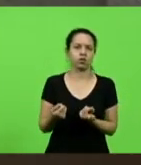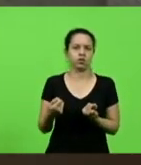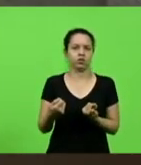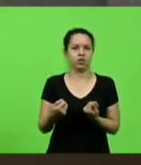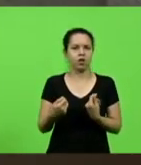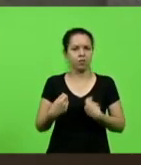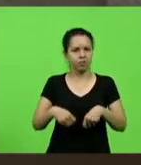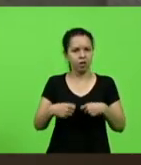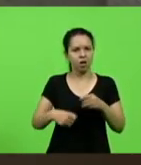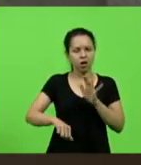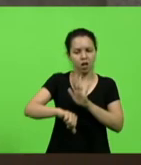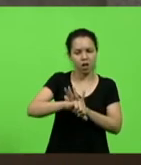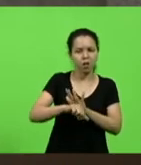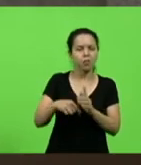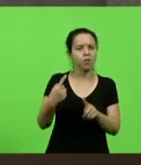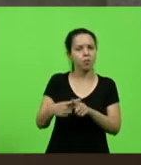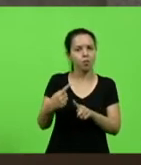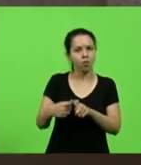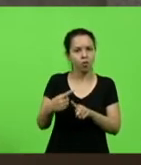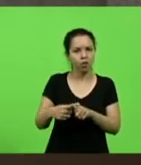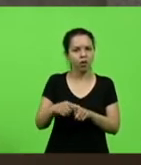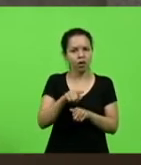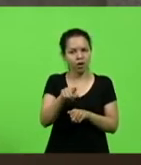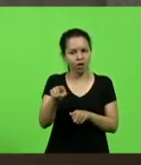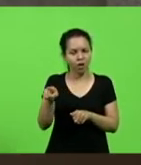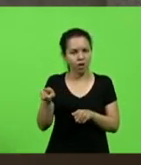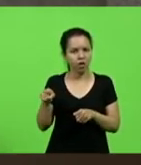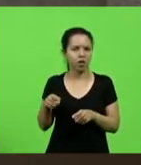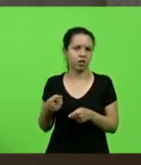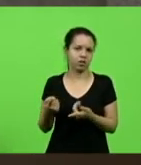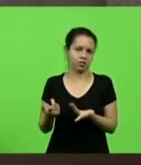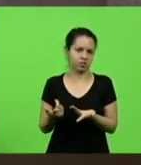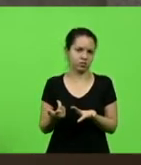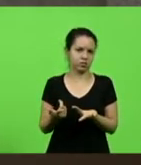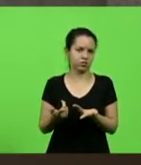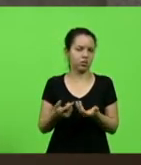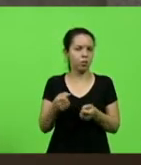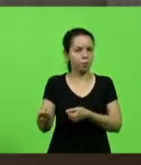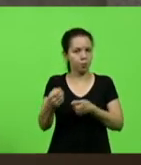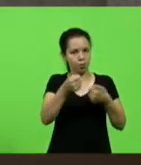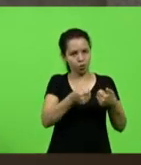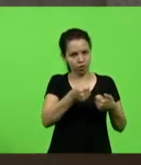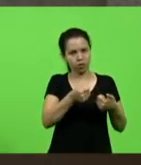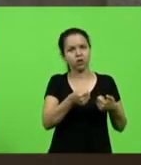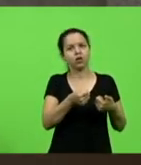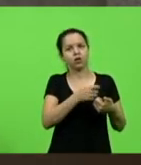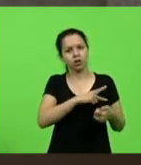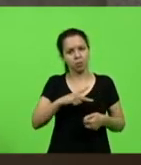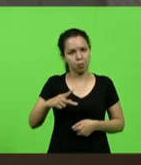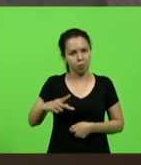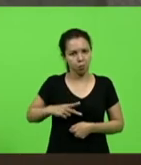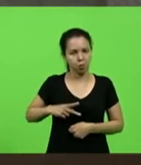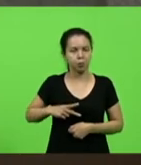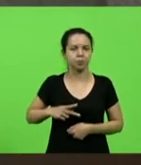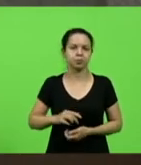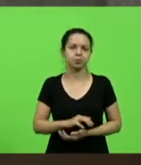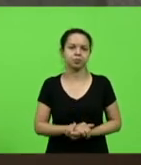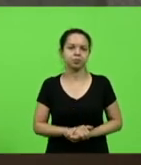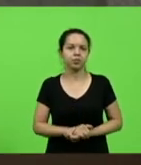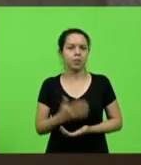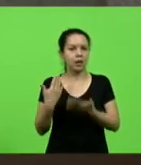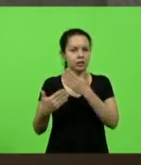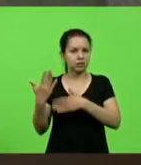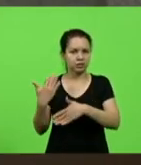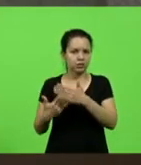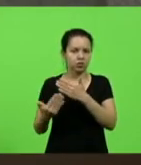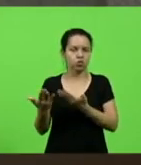tais atitudes e por tais atos, né, do poder público. Eu, quando garoto, ensinado na igreja, falo